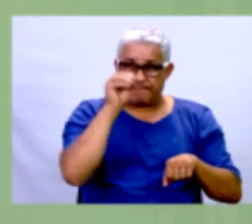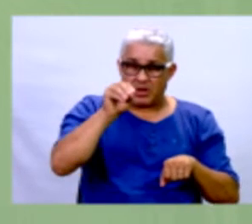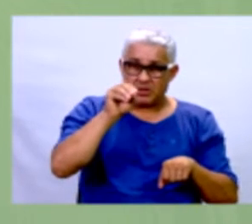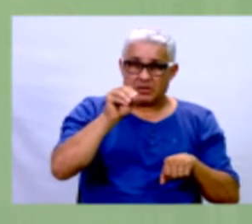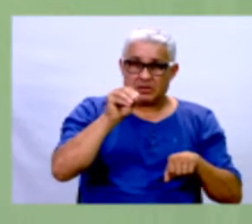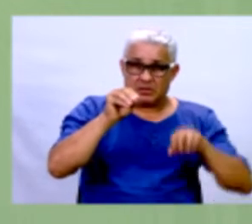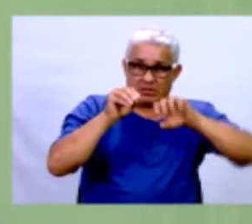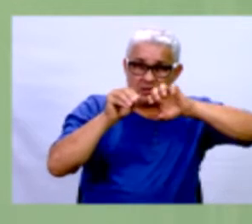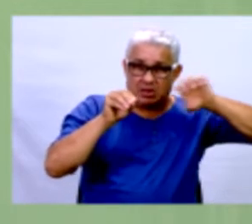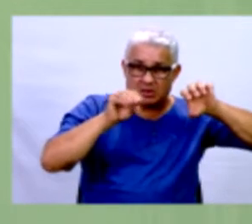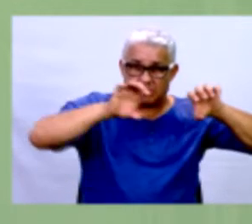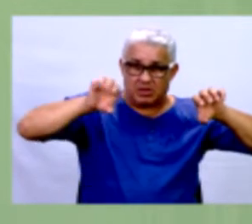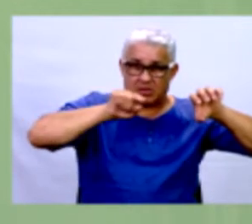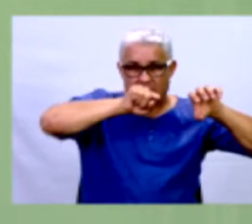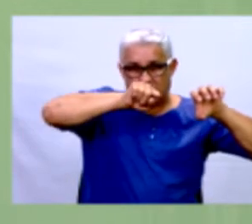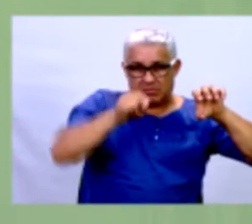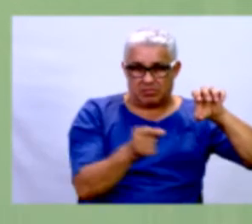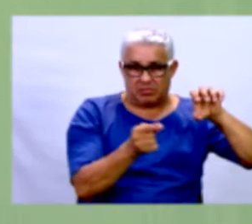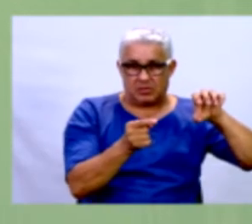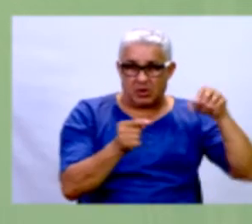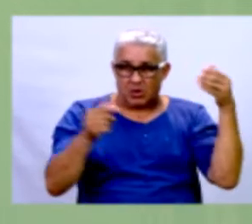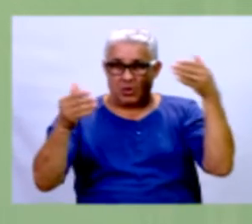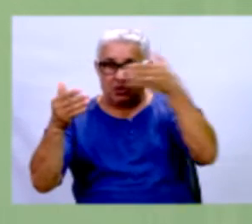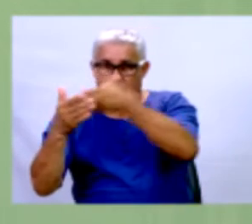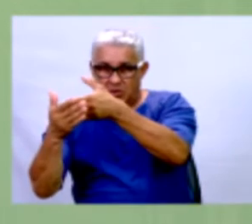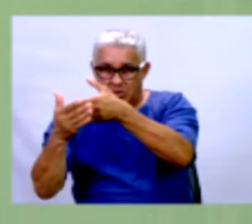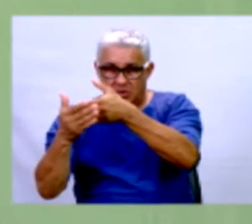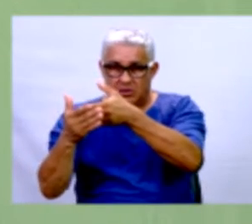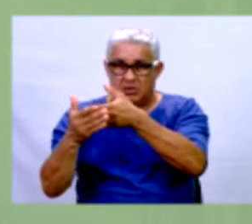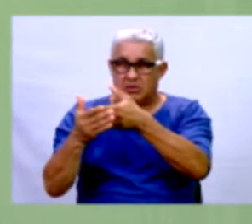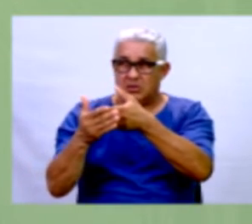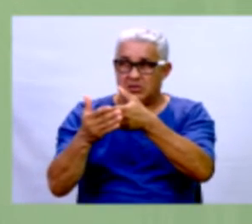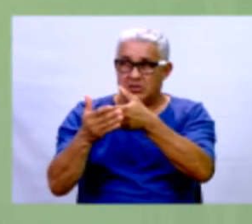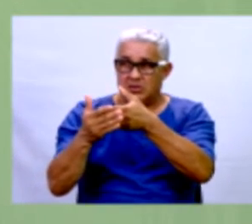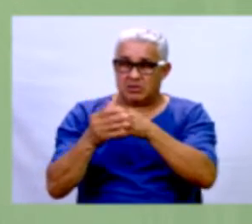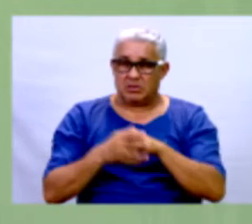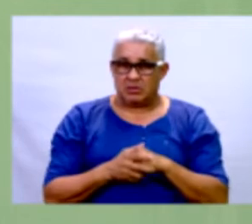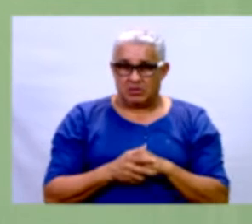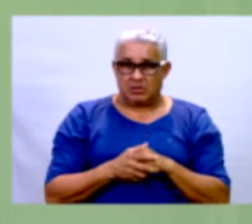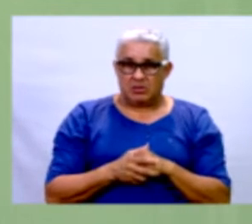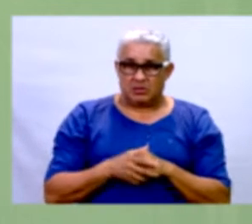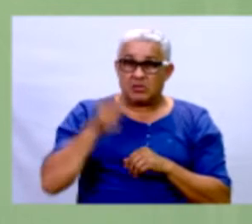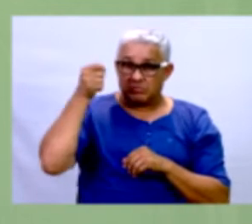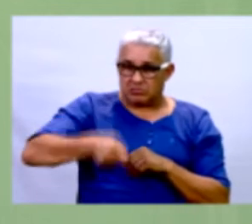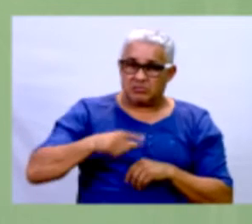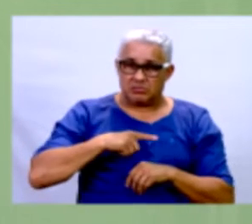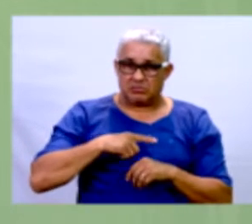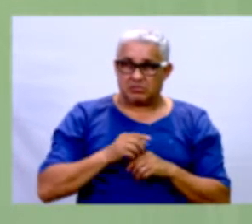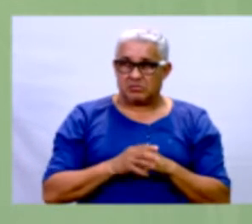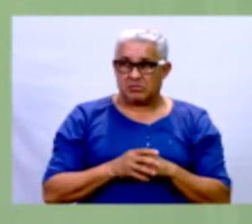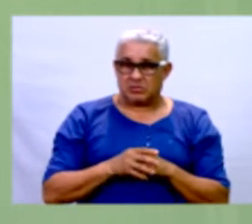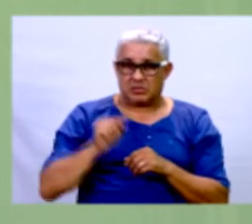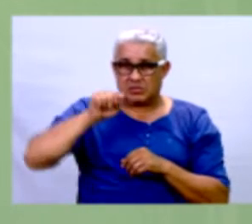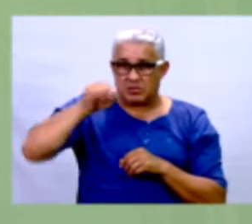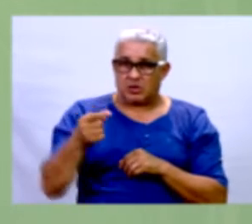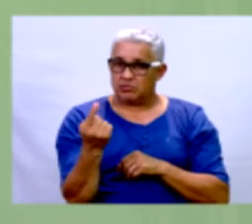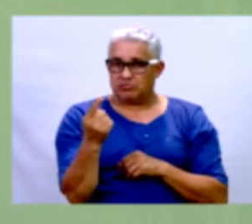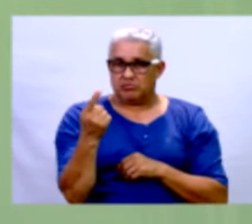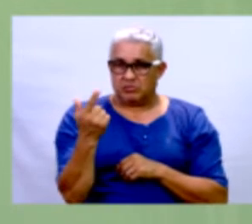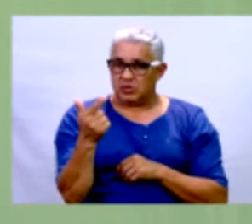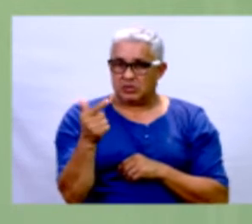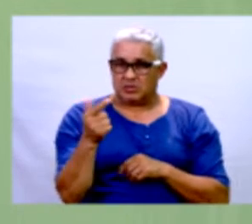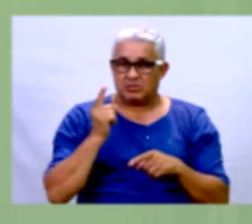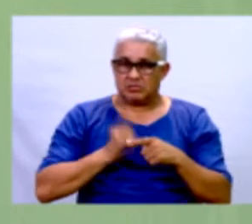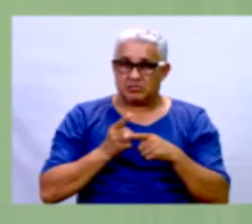ser separados por vírgula. No último, normalmente, né, normalmente não, obrigatoriamente você não vai aplicar vírgula porque é o último, né?